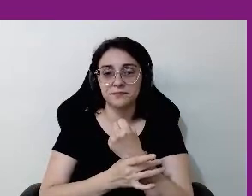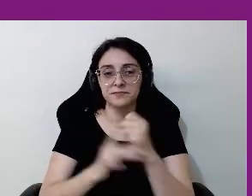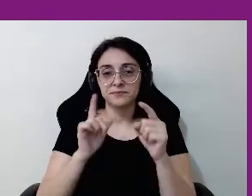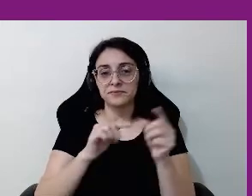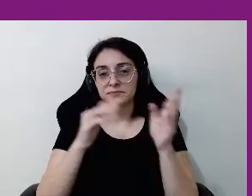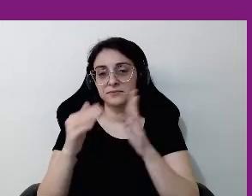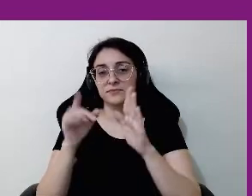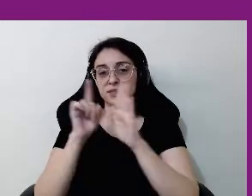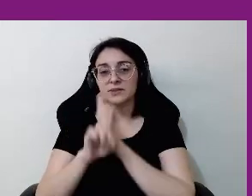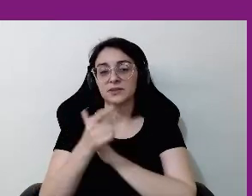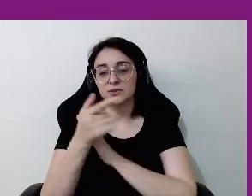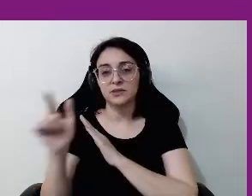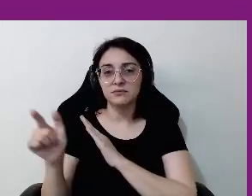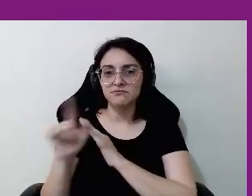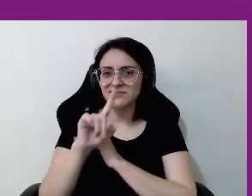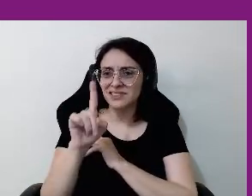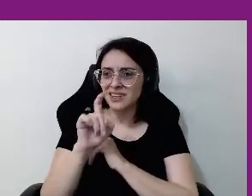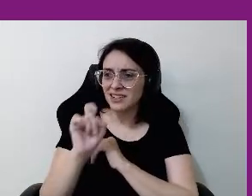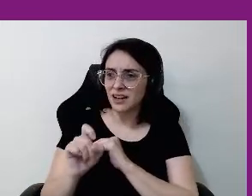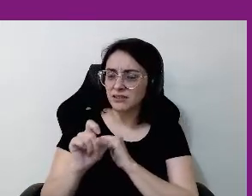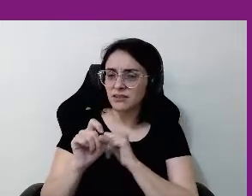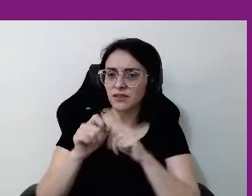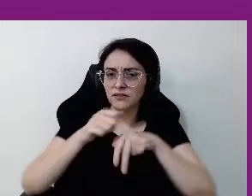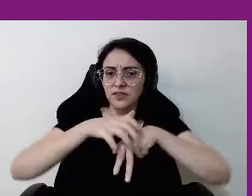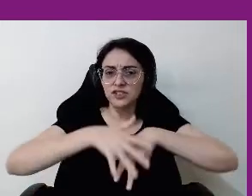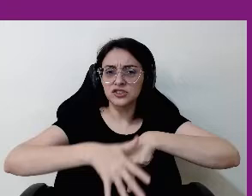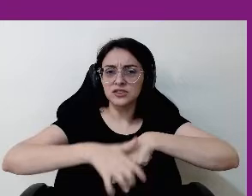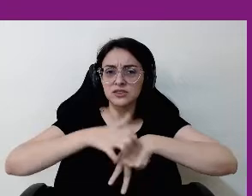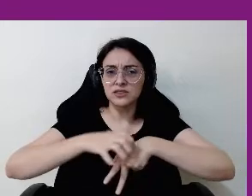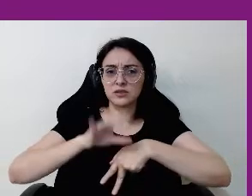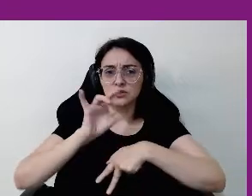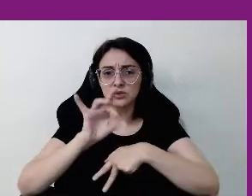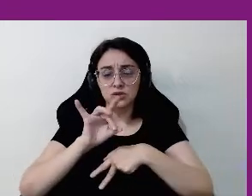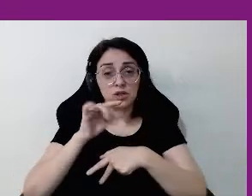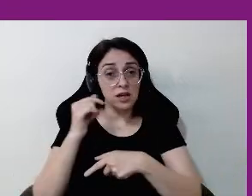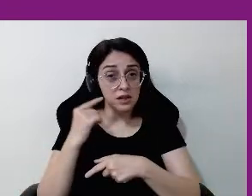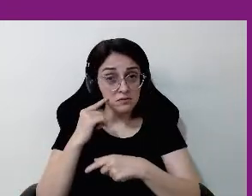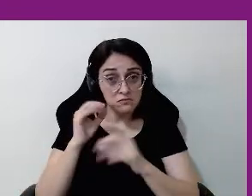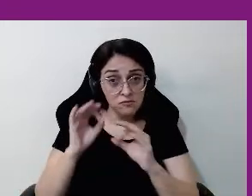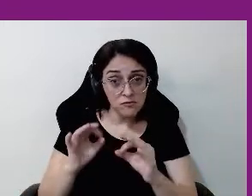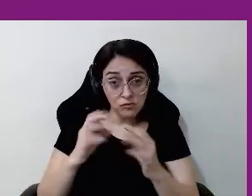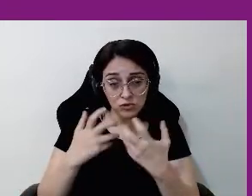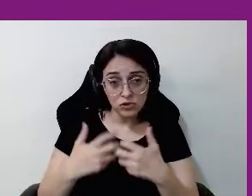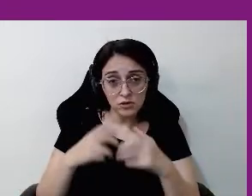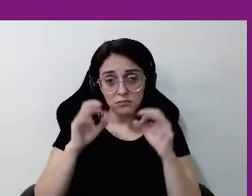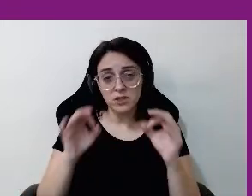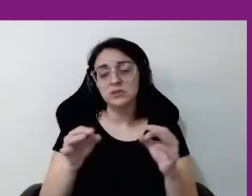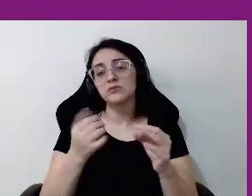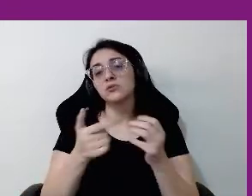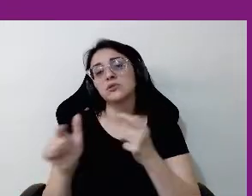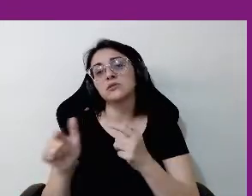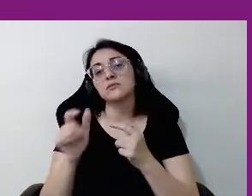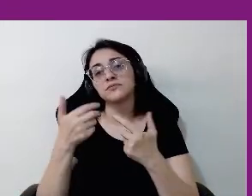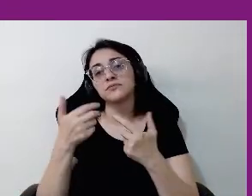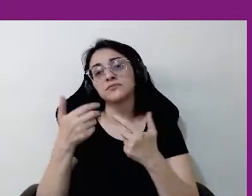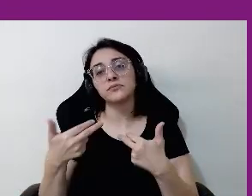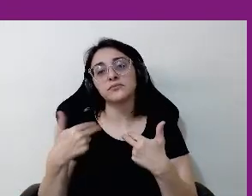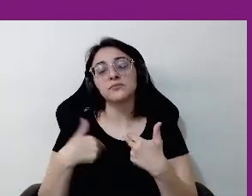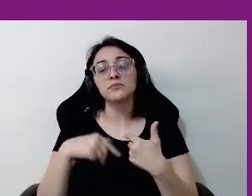próxima pergunta é, será que a ventilação automática é efetiva? Ou, em outras palavras,